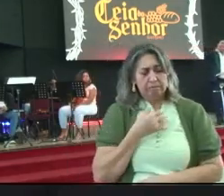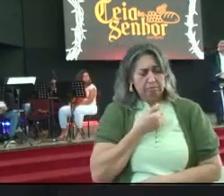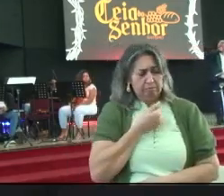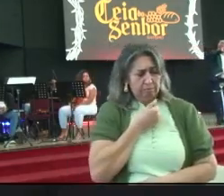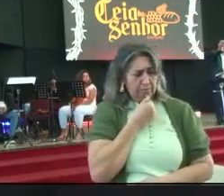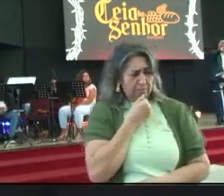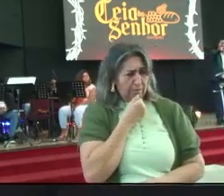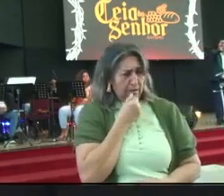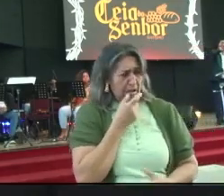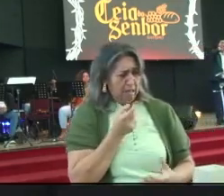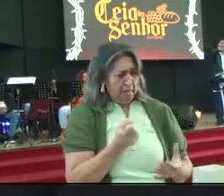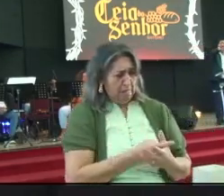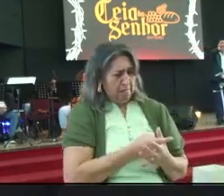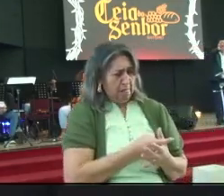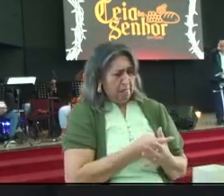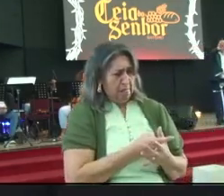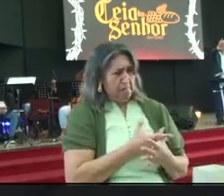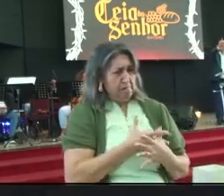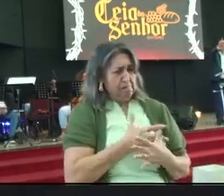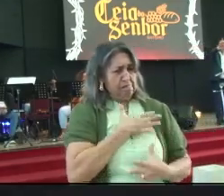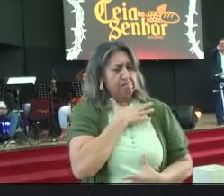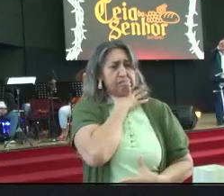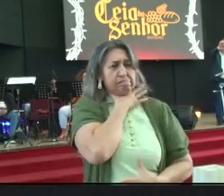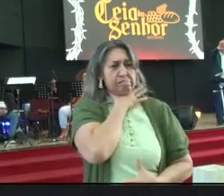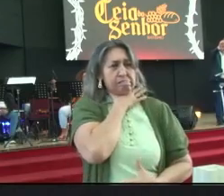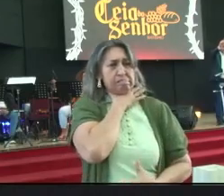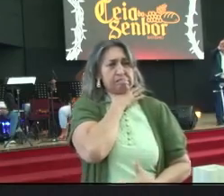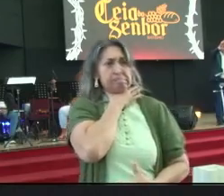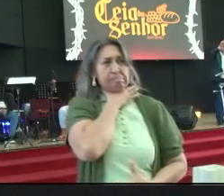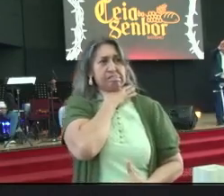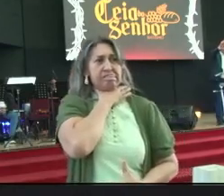ó. Eu não estou ganhando porcentagem da CVC, não.